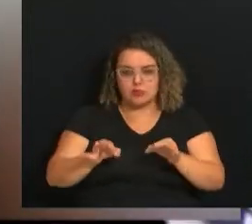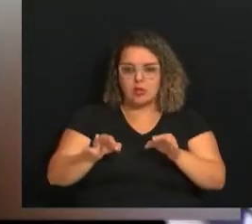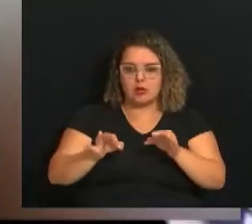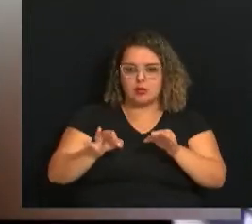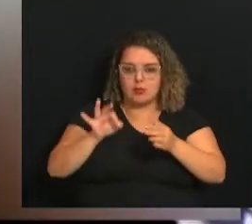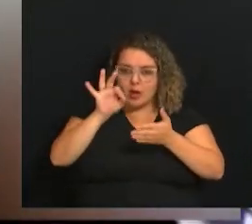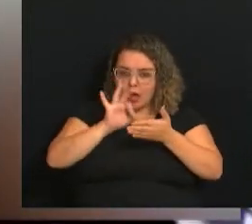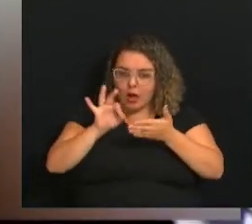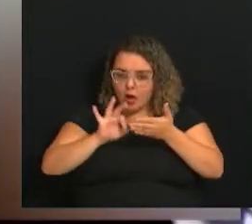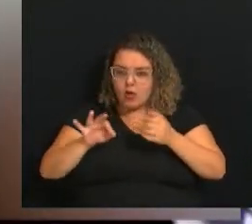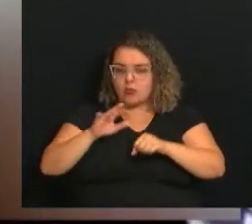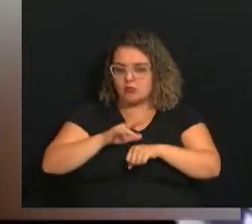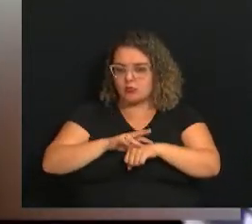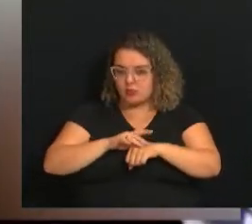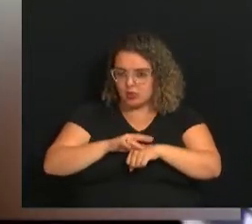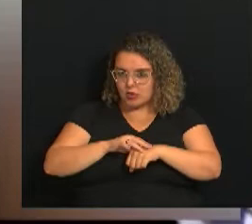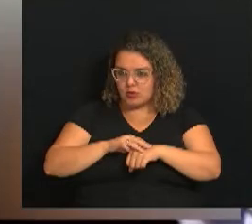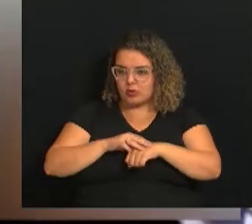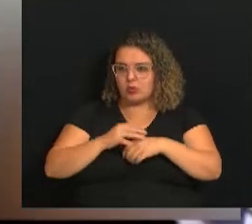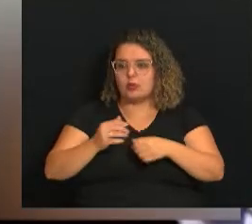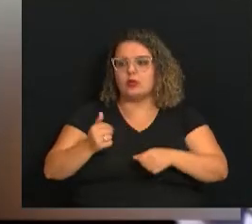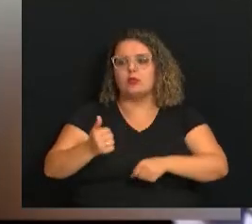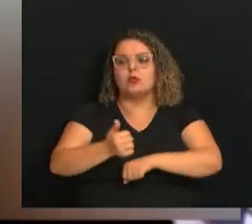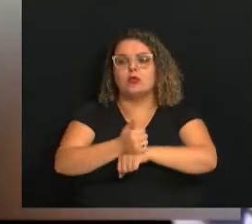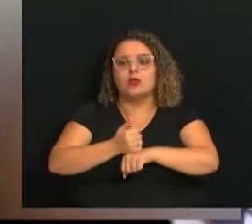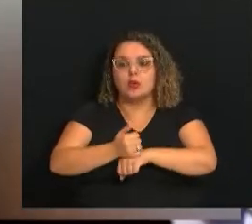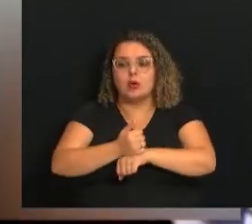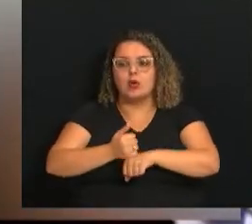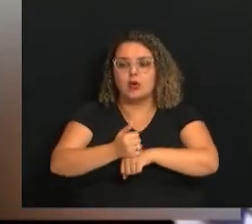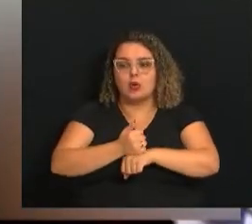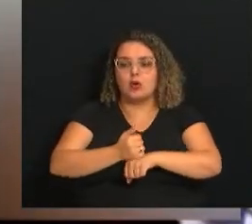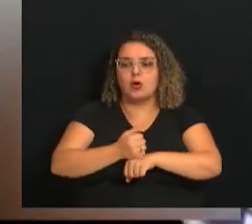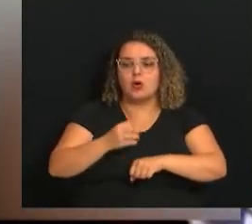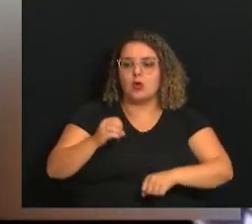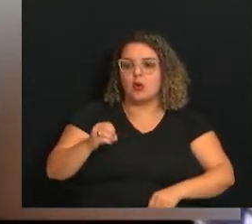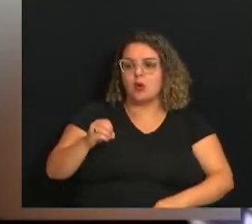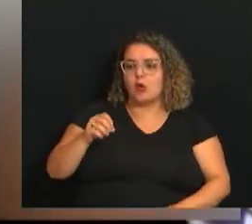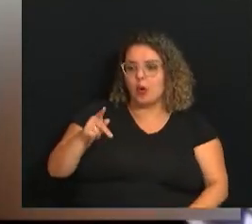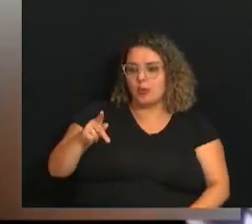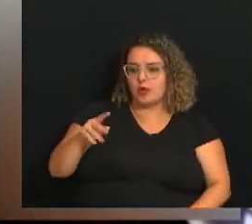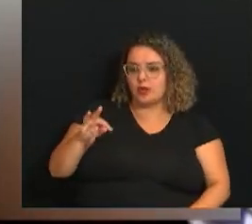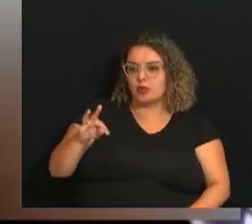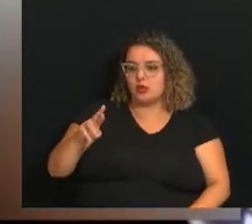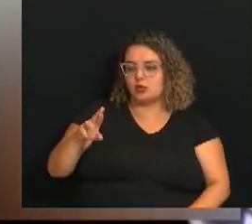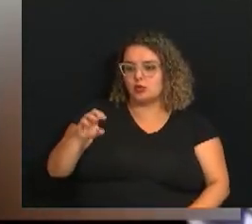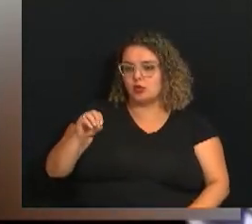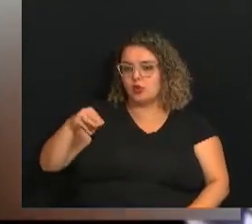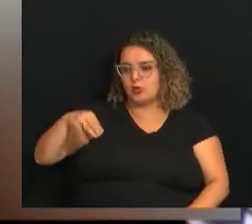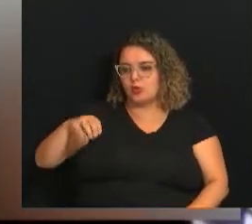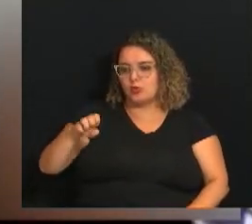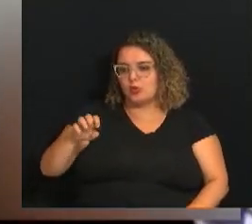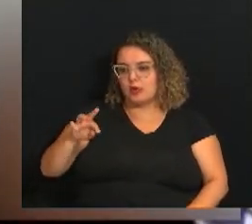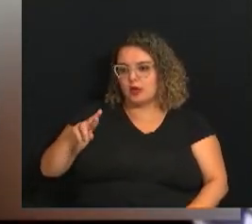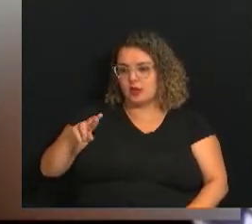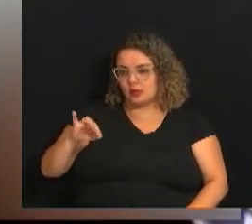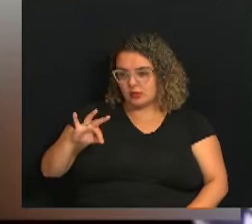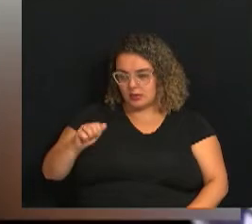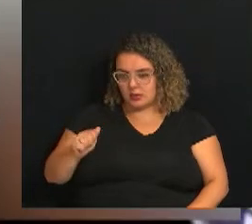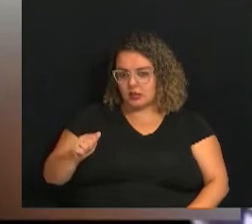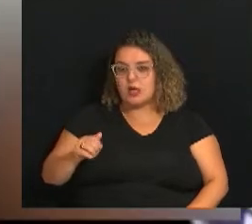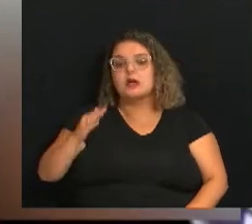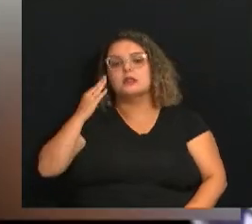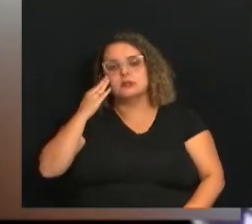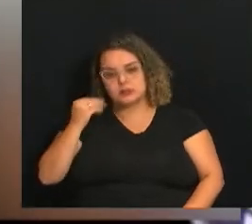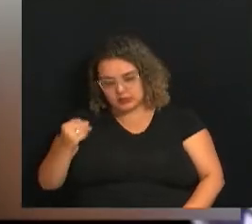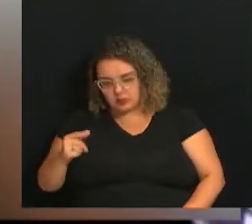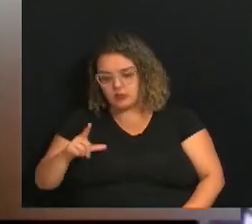doenças. Os profissionais em optometria, eles têm a capacidade de identificar o erro refrativo, mas a